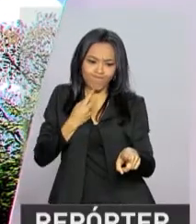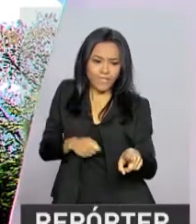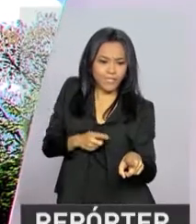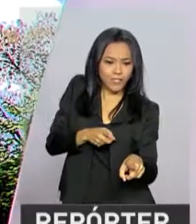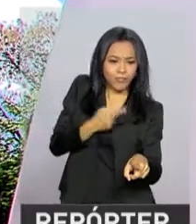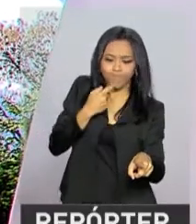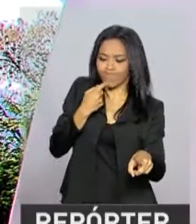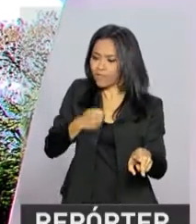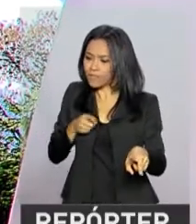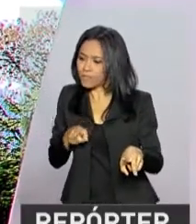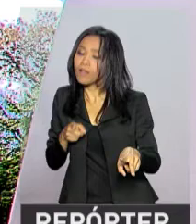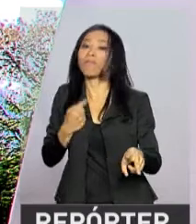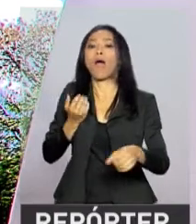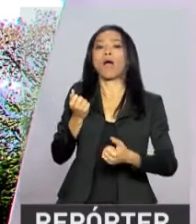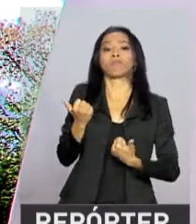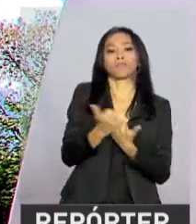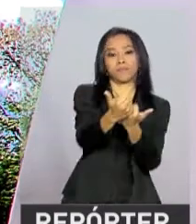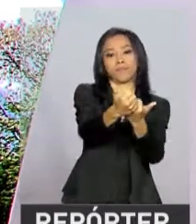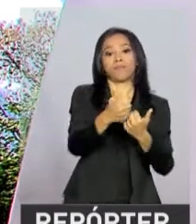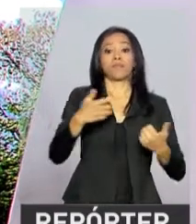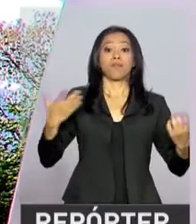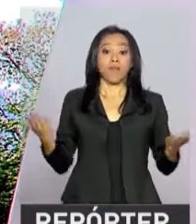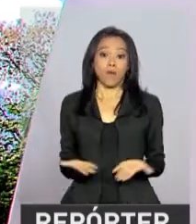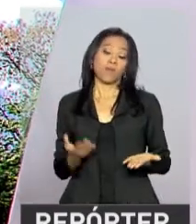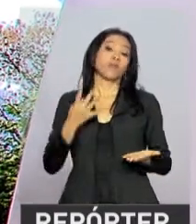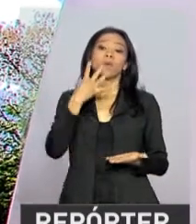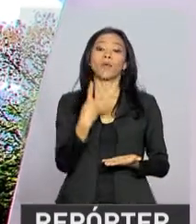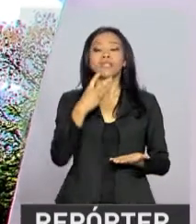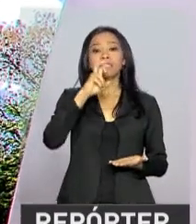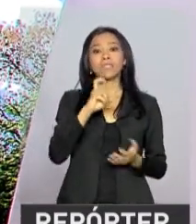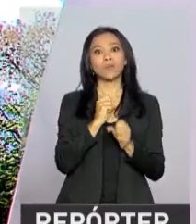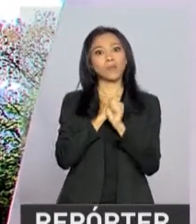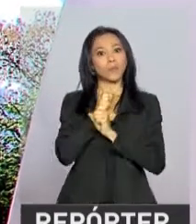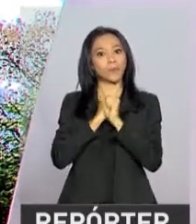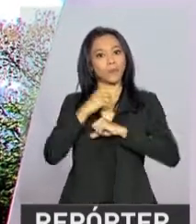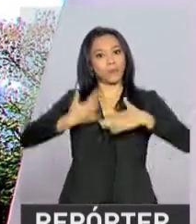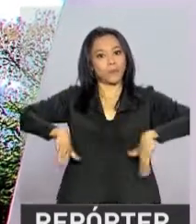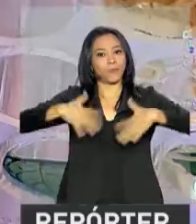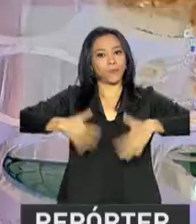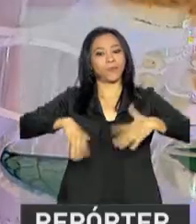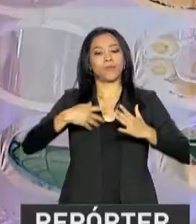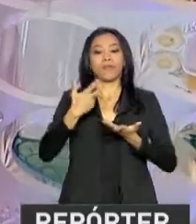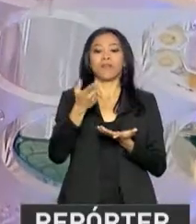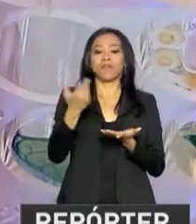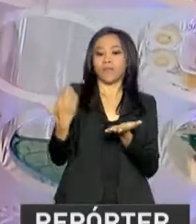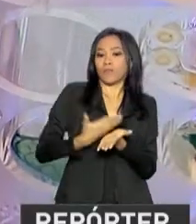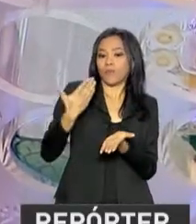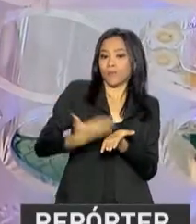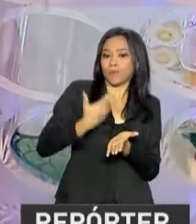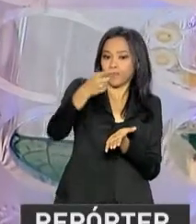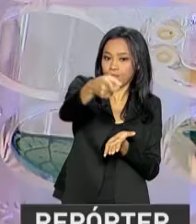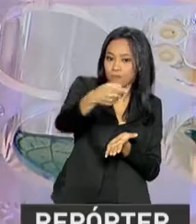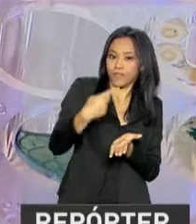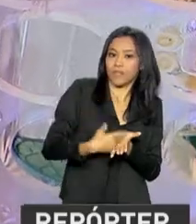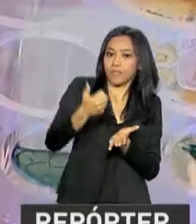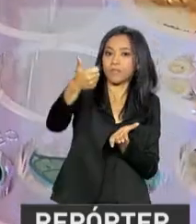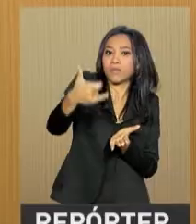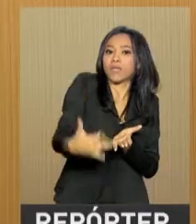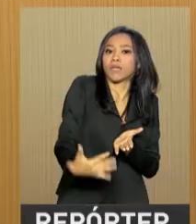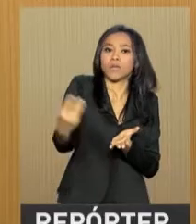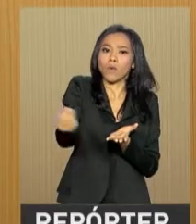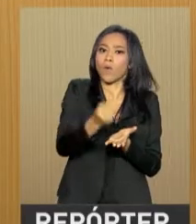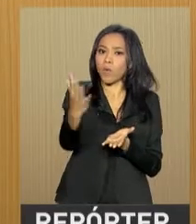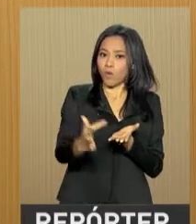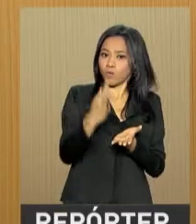para comemorar seus 45 anos a embrapa lançou a publicação visão 2030 o futuro da agricultura brasileira